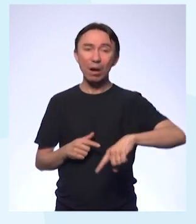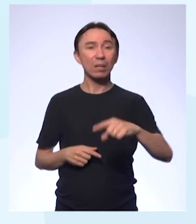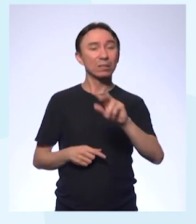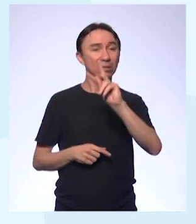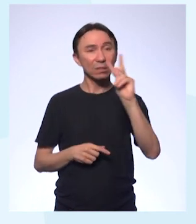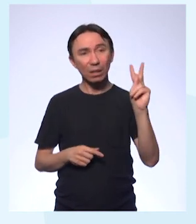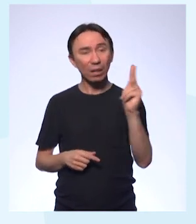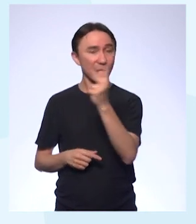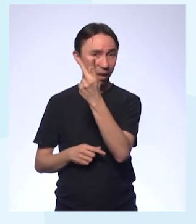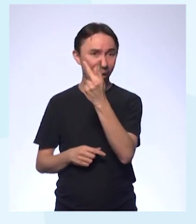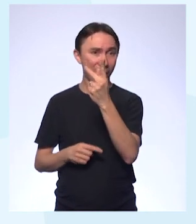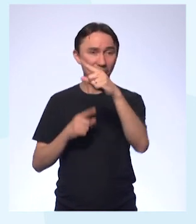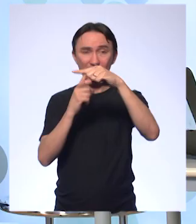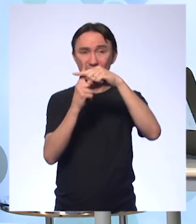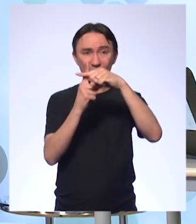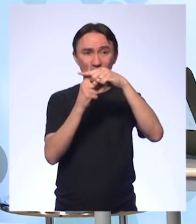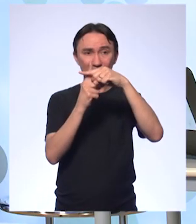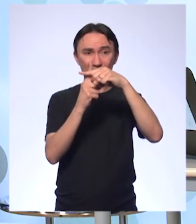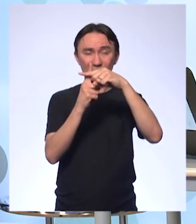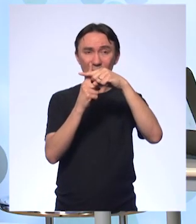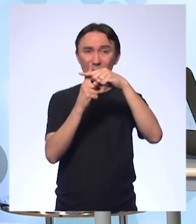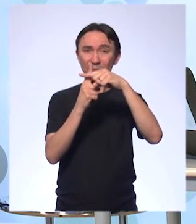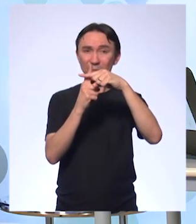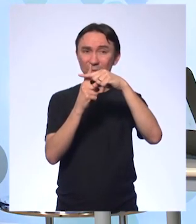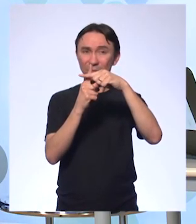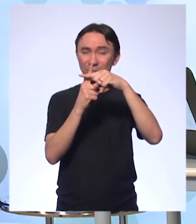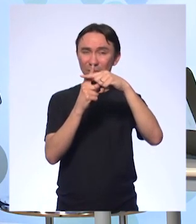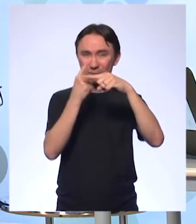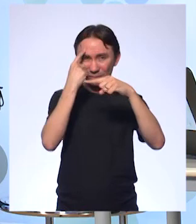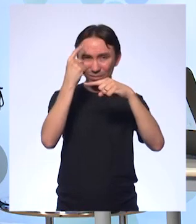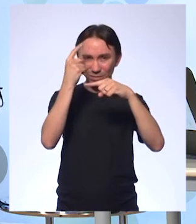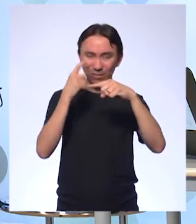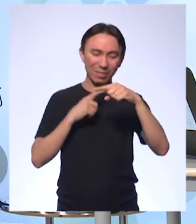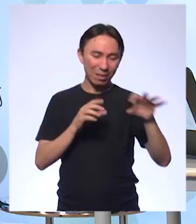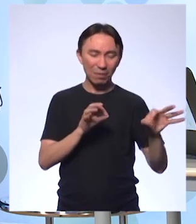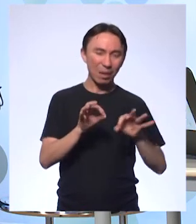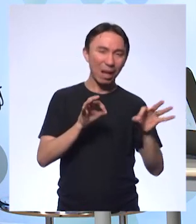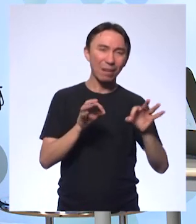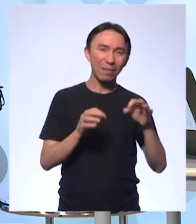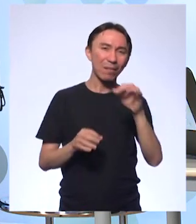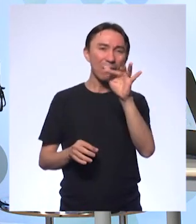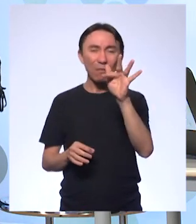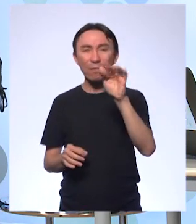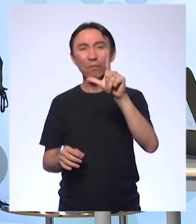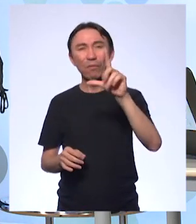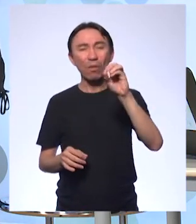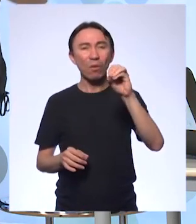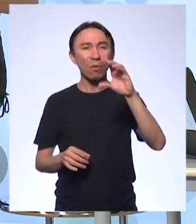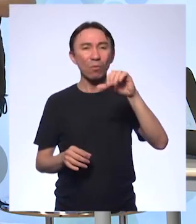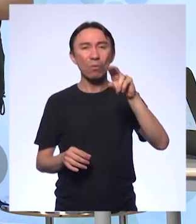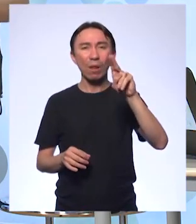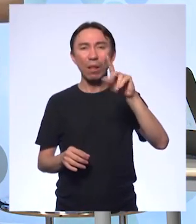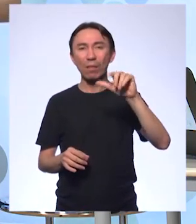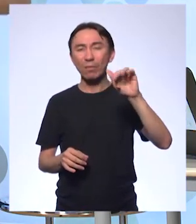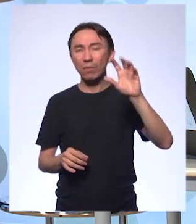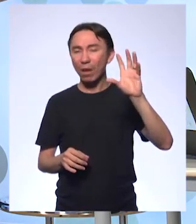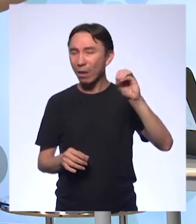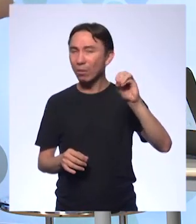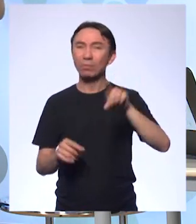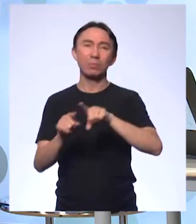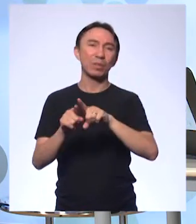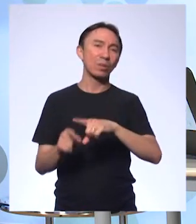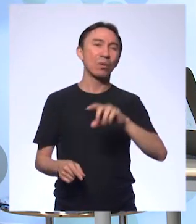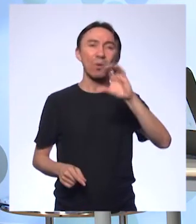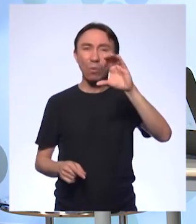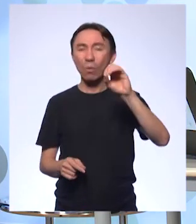eu tive mais Hs, lá no processo de floculação, de coagulação. Aí, depois, na hora que eu